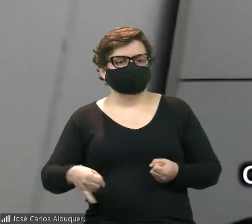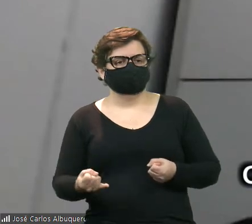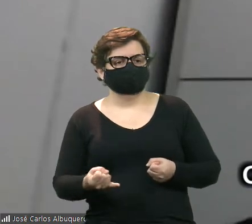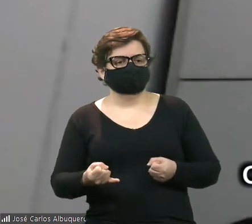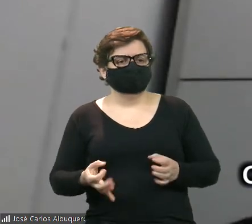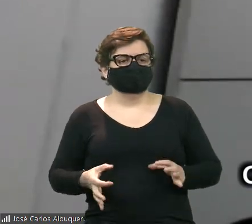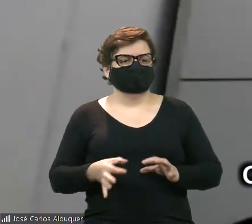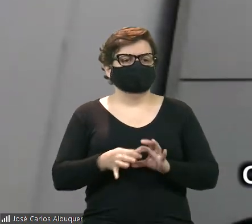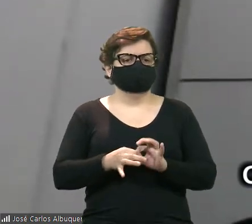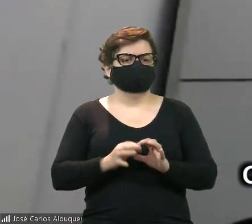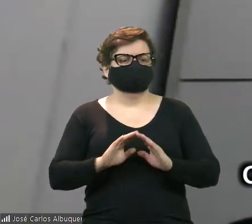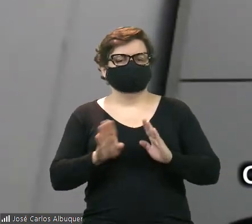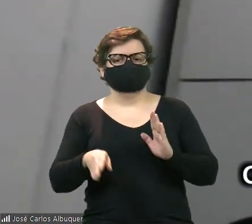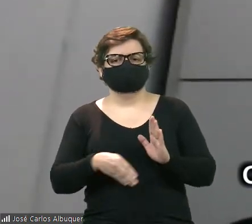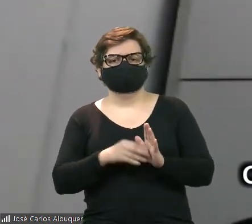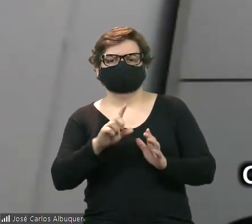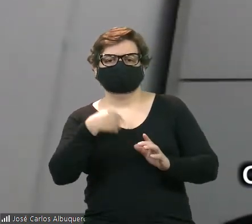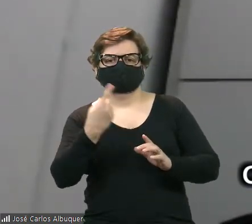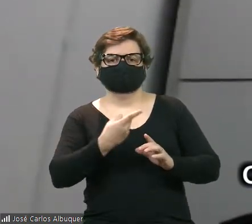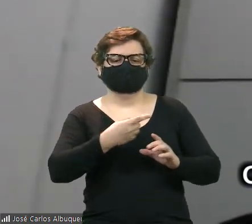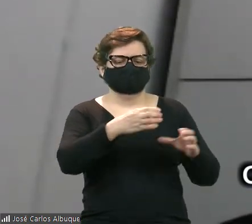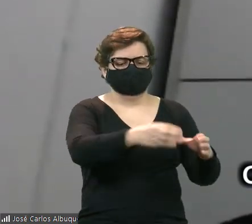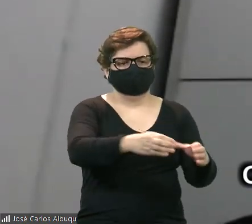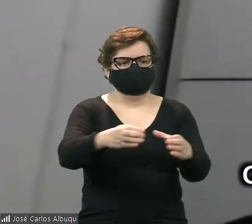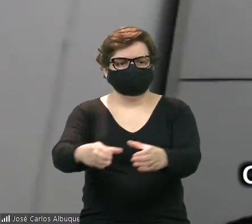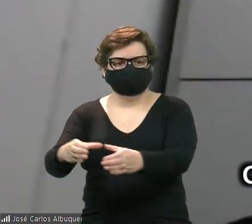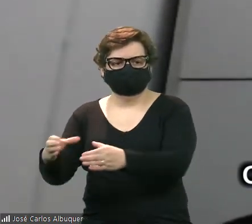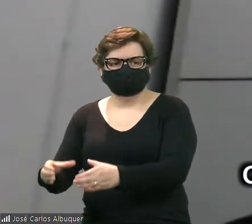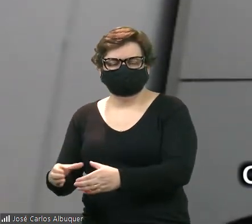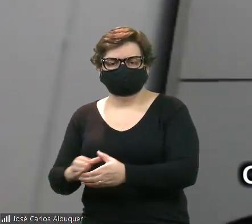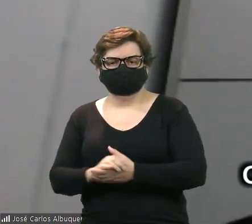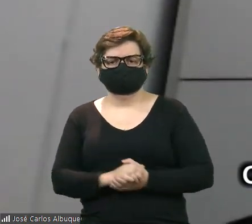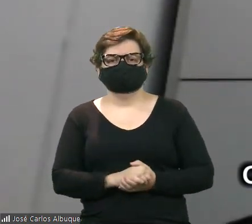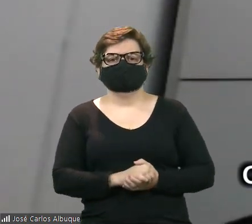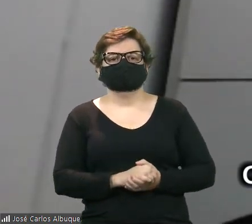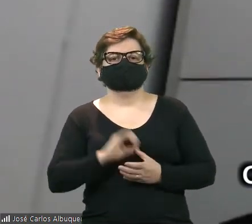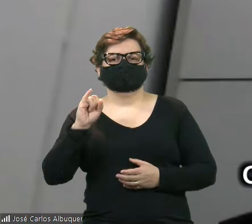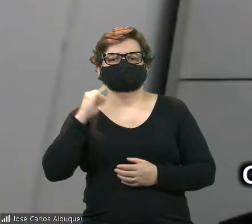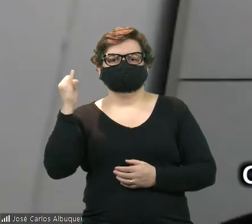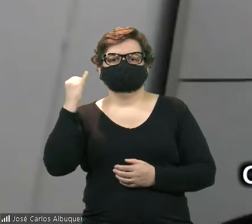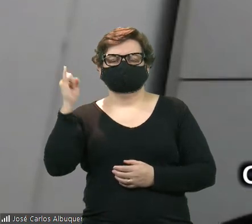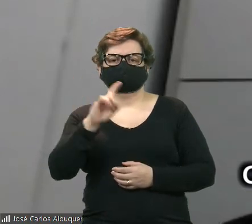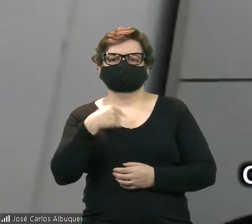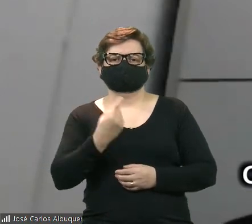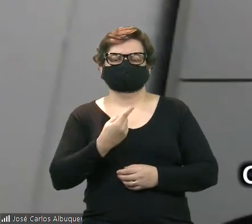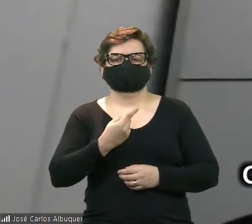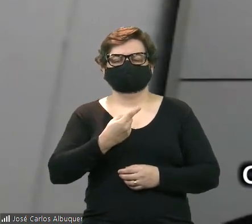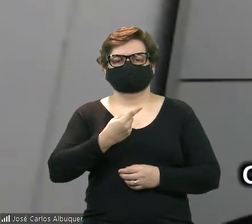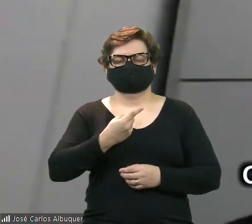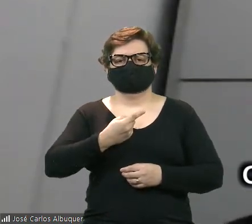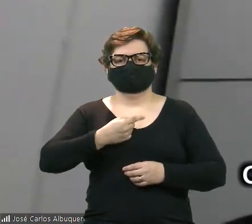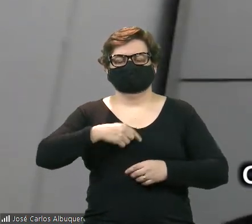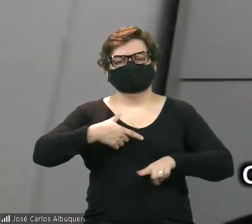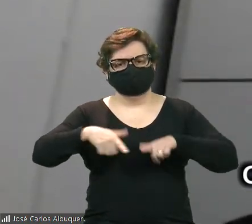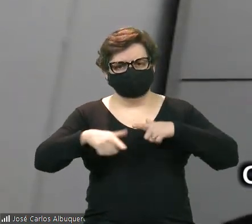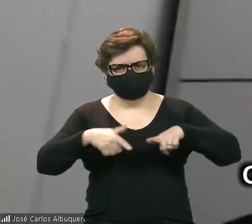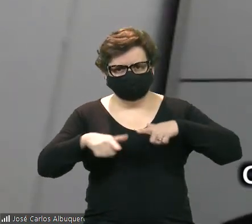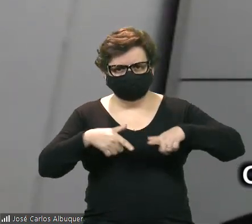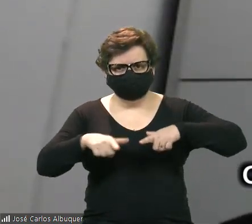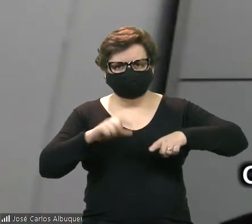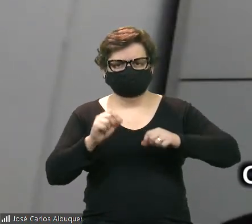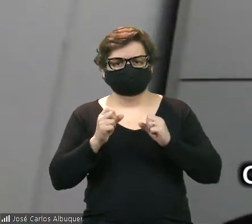aí todos os nossos bairros, principalmente os nossos trabalhadores, né, que possa estar fazendo o